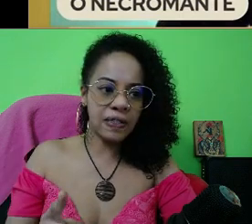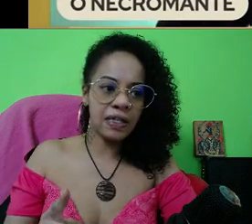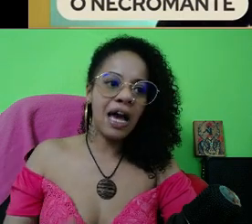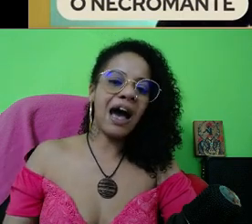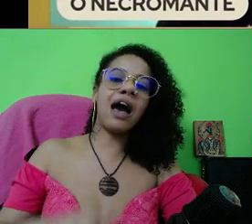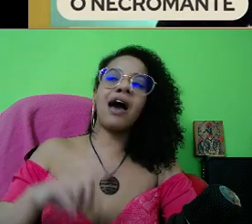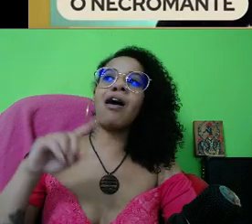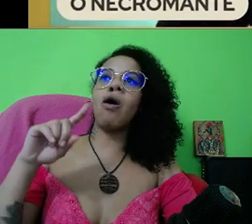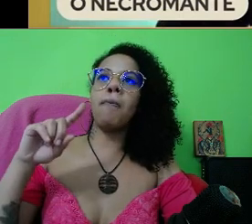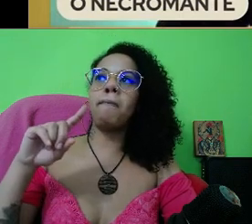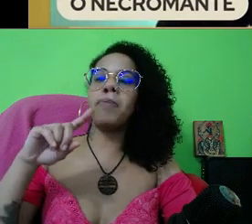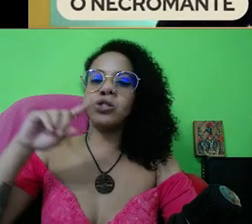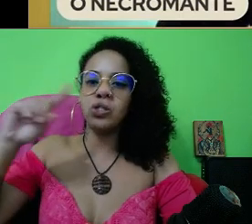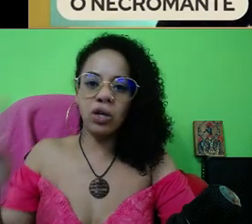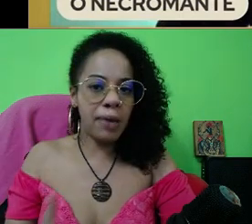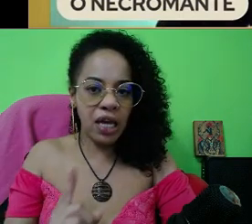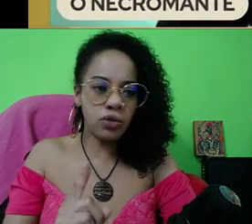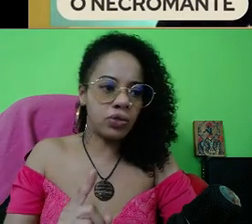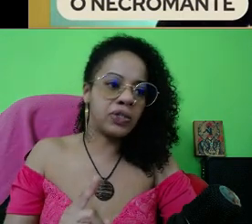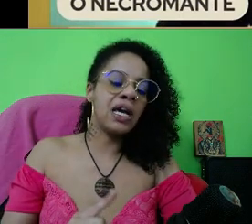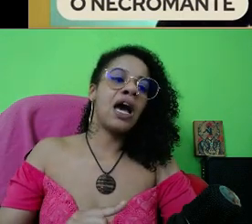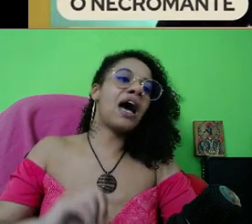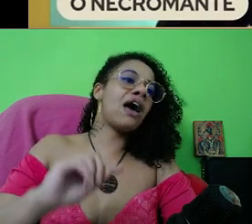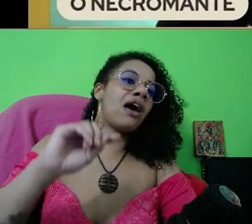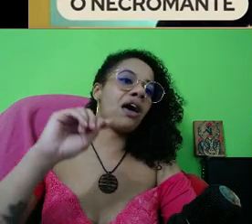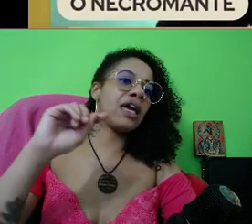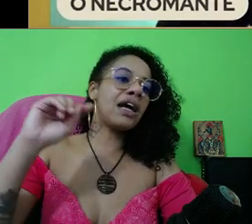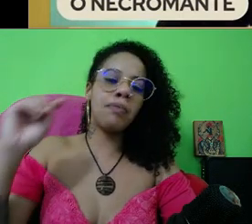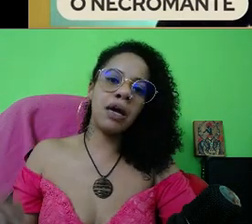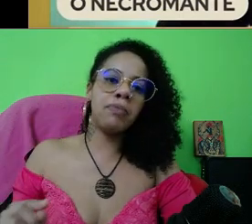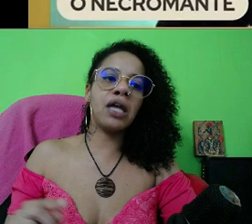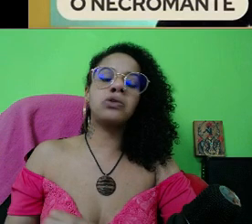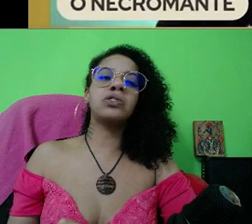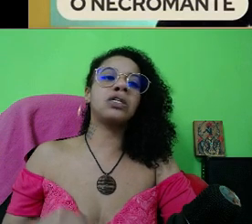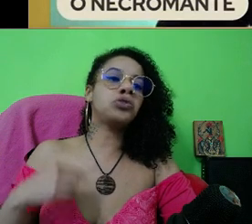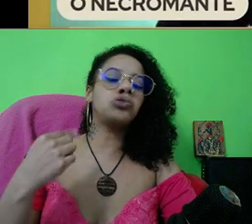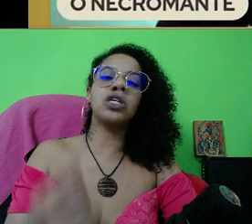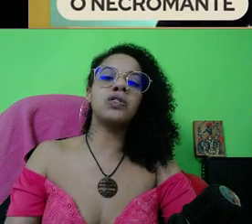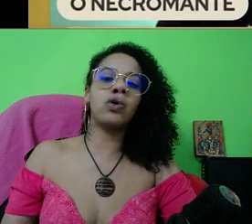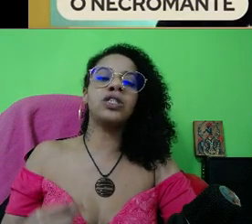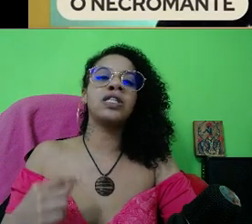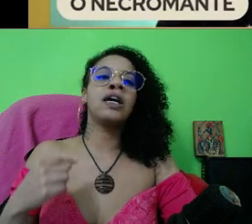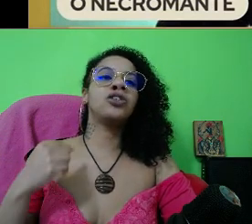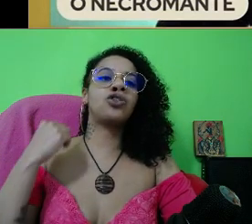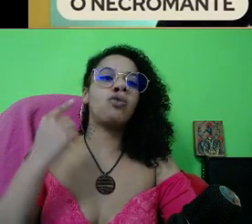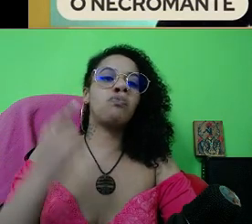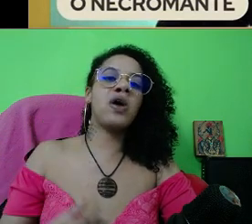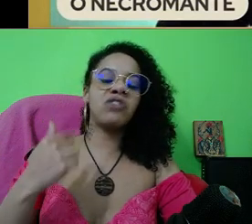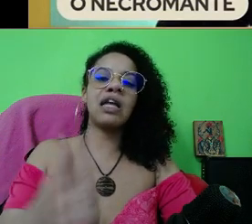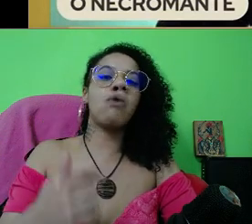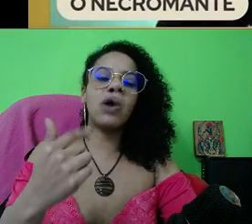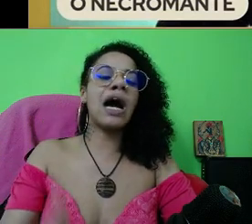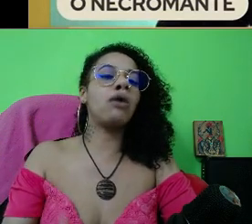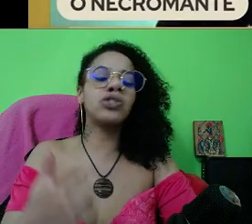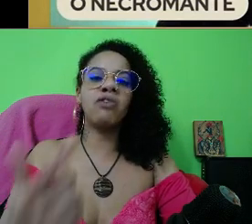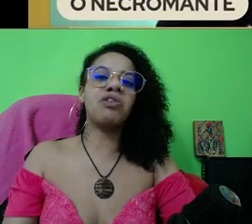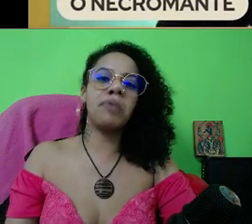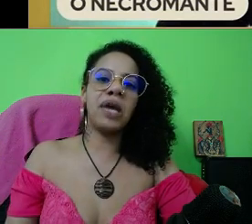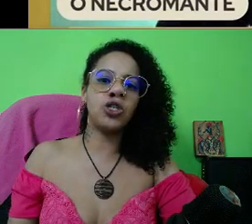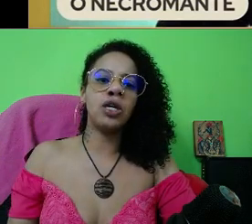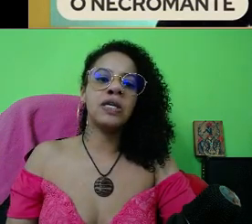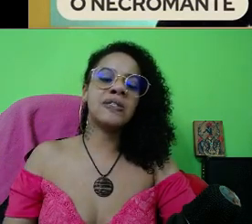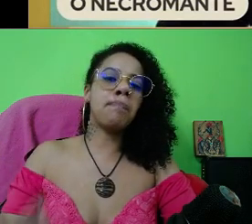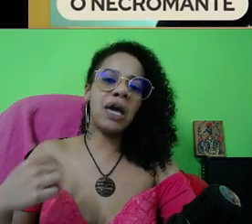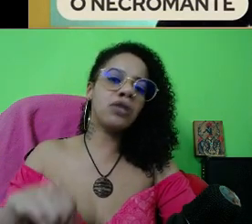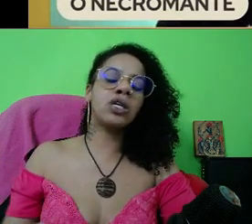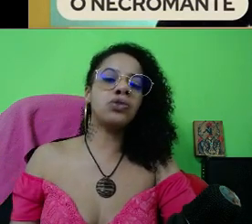ideologias a posicionamentos a encaminhamentos e sugestões de como evitar um caos